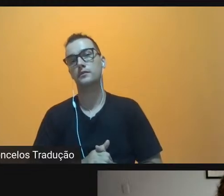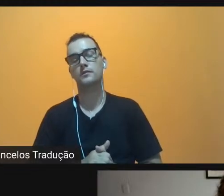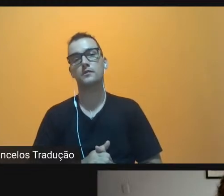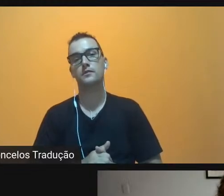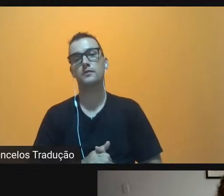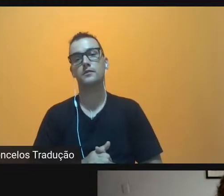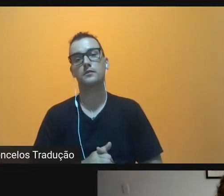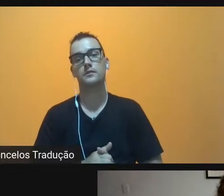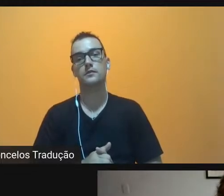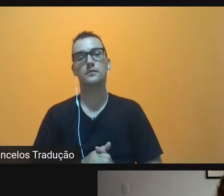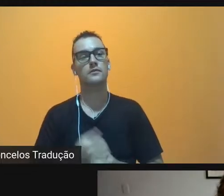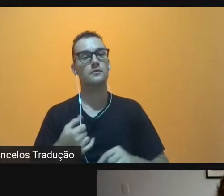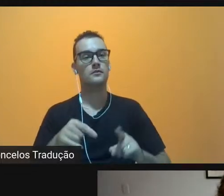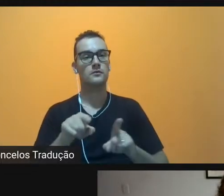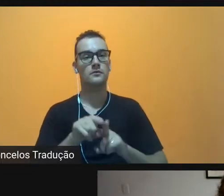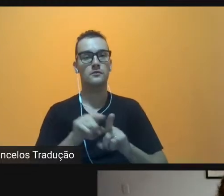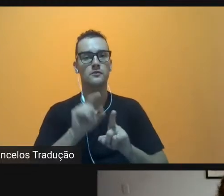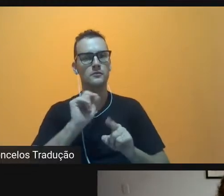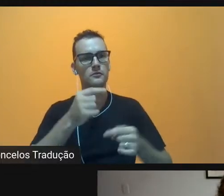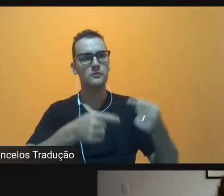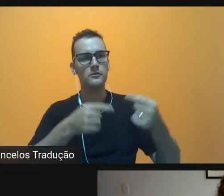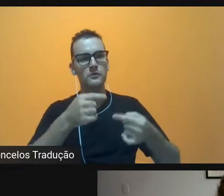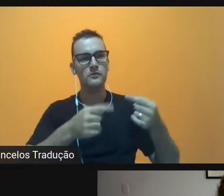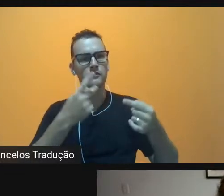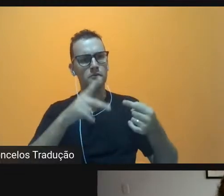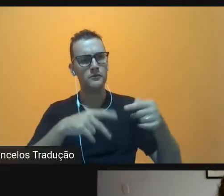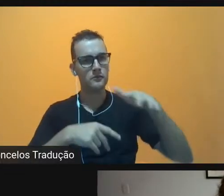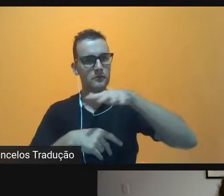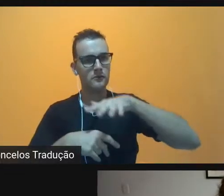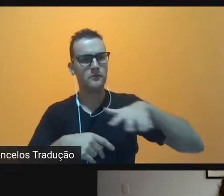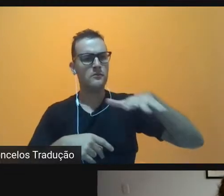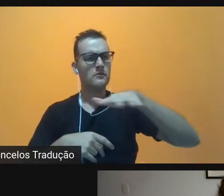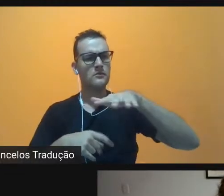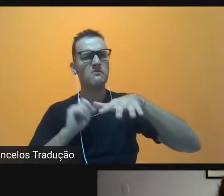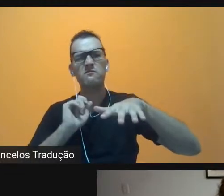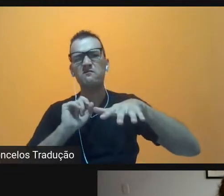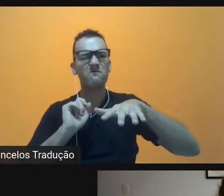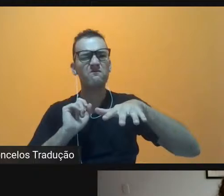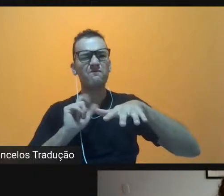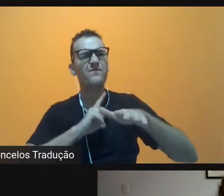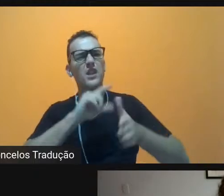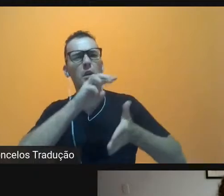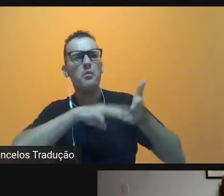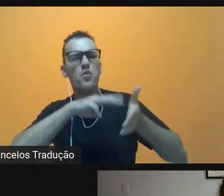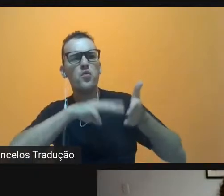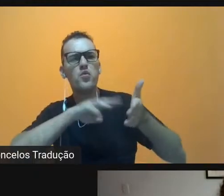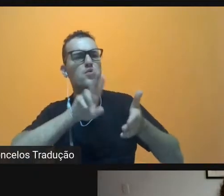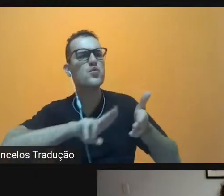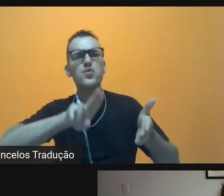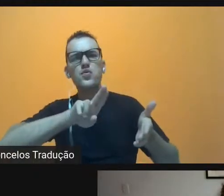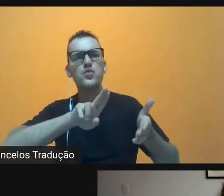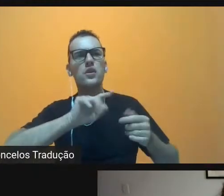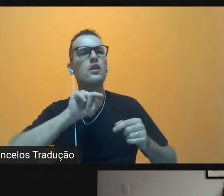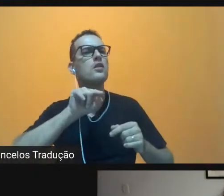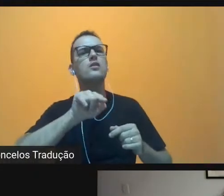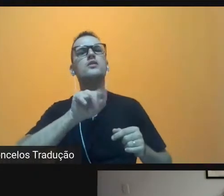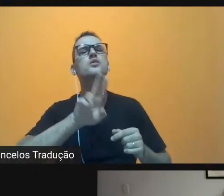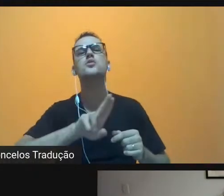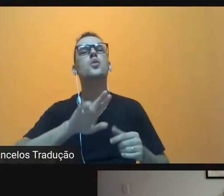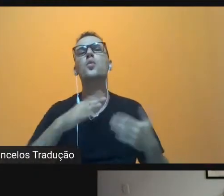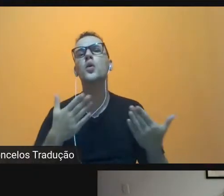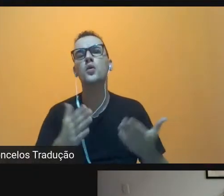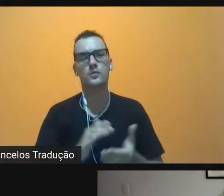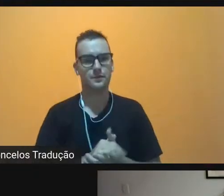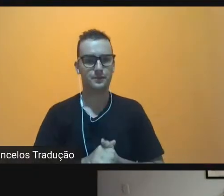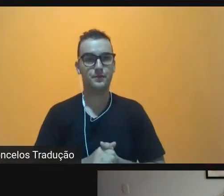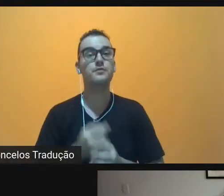um pouquinho com você sobre o seu campo, né? Como foi a metodologia que você aplicou, porque isso também